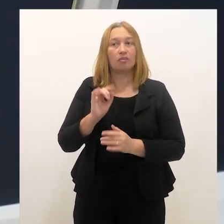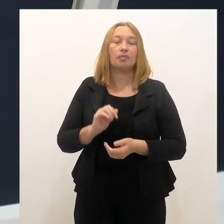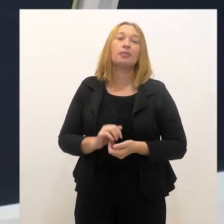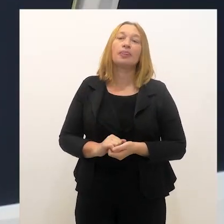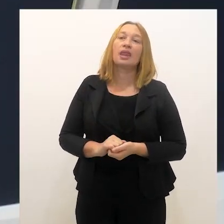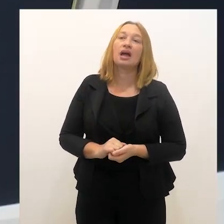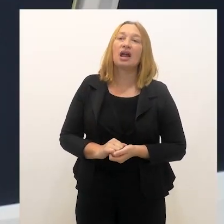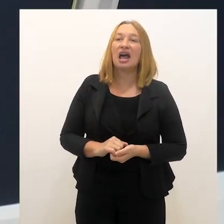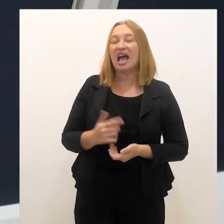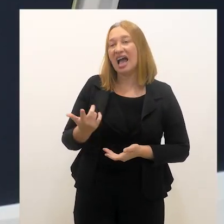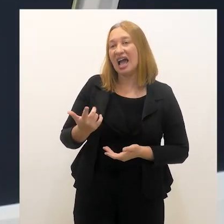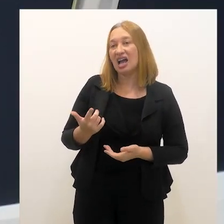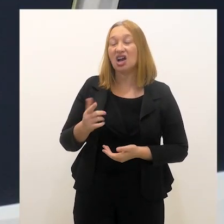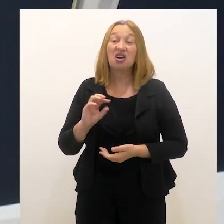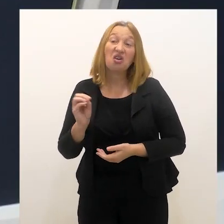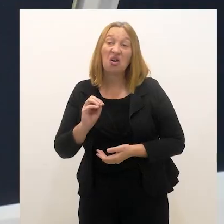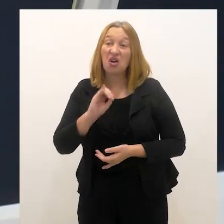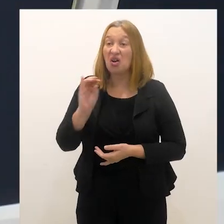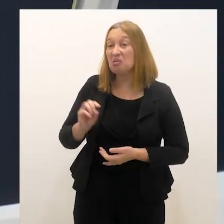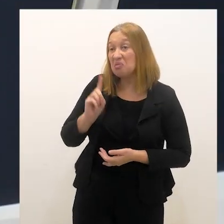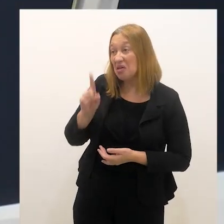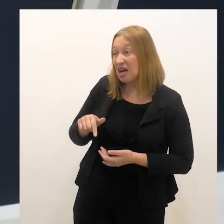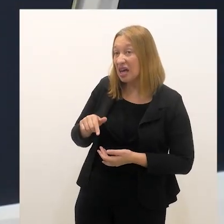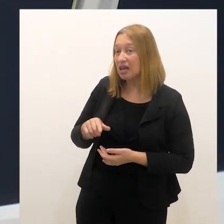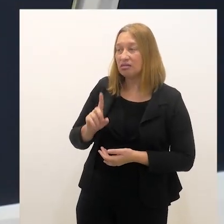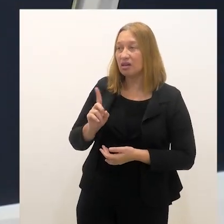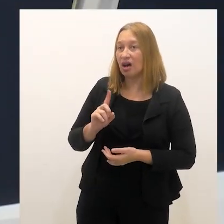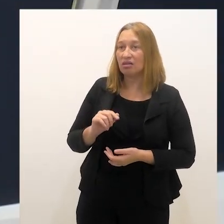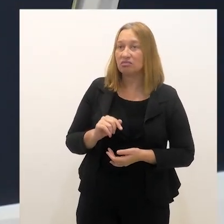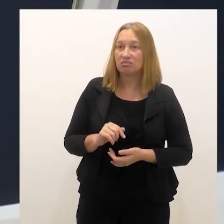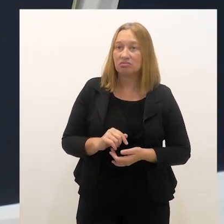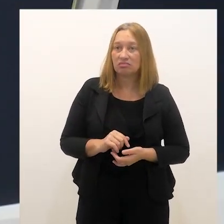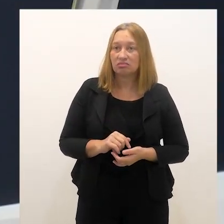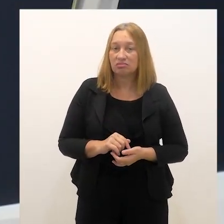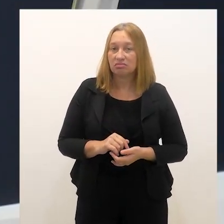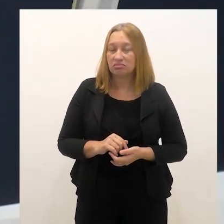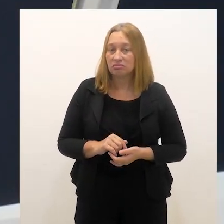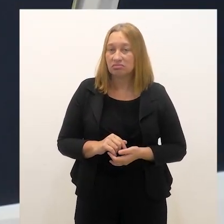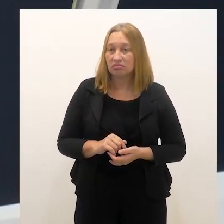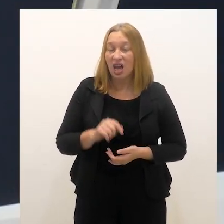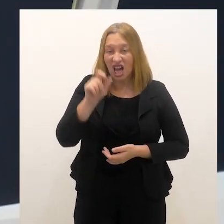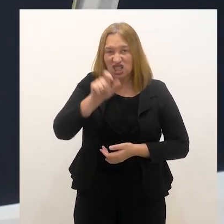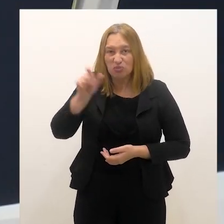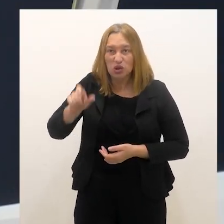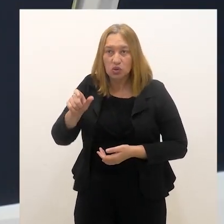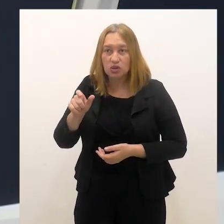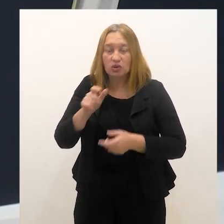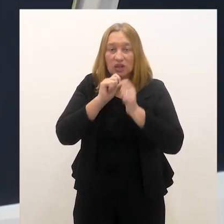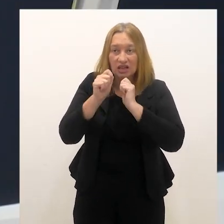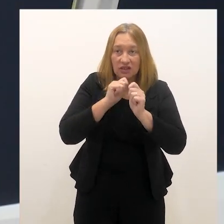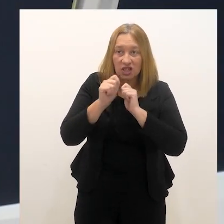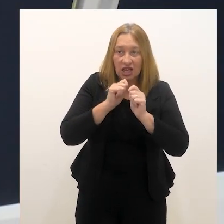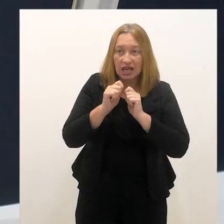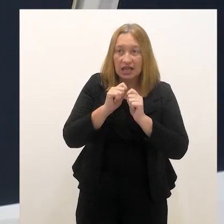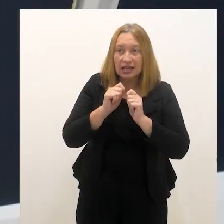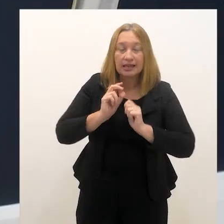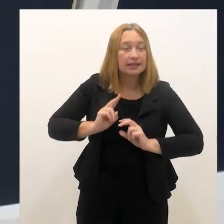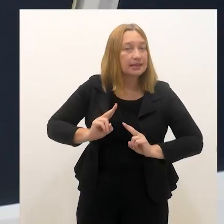sabe? Ah, como é que tá sendo? Ah, tá sendo legal. Não. As pessoas que eu